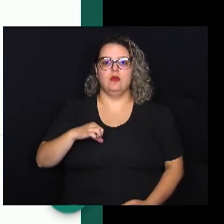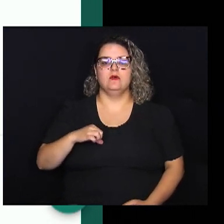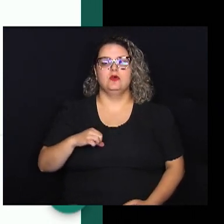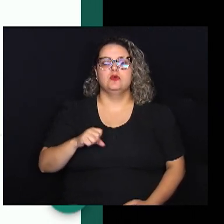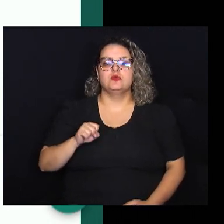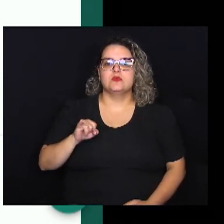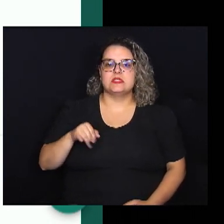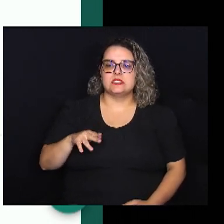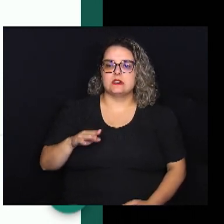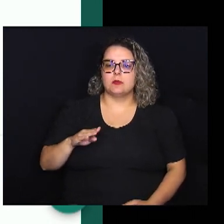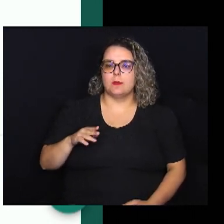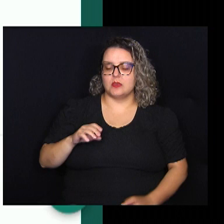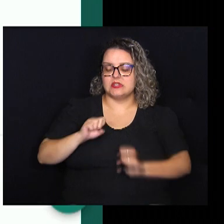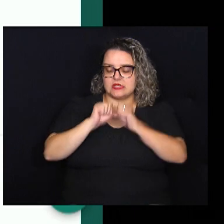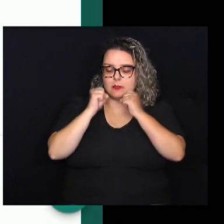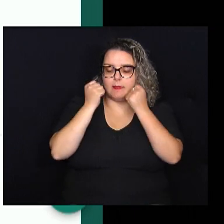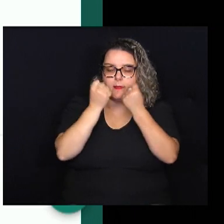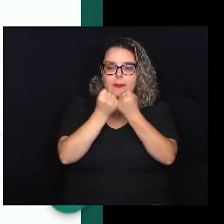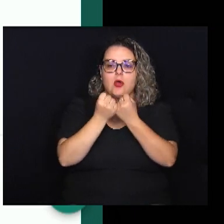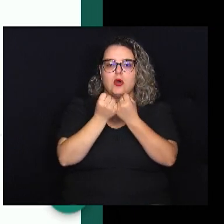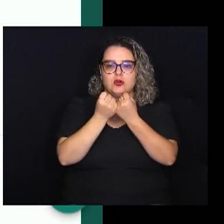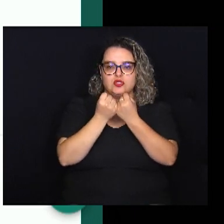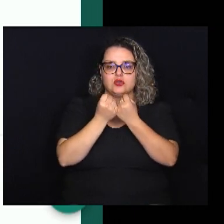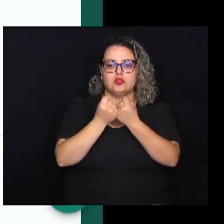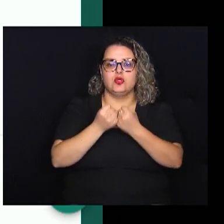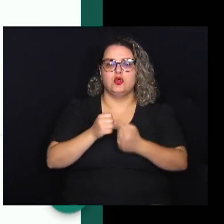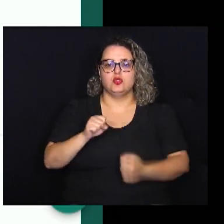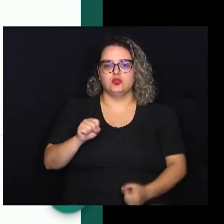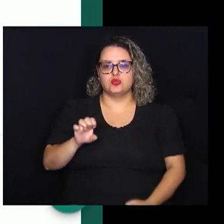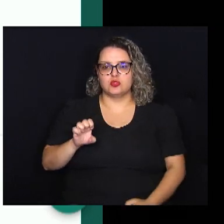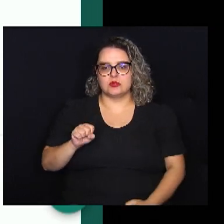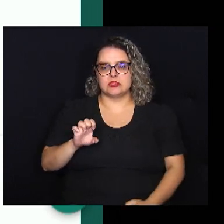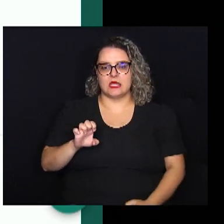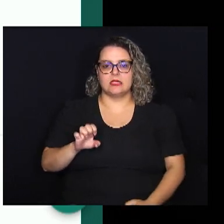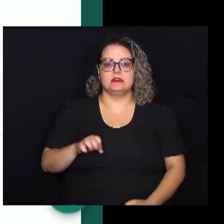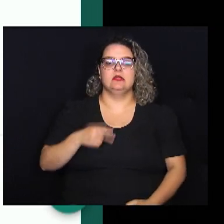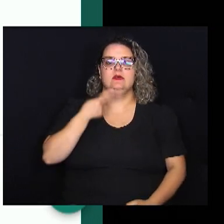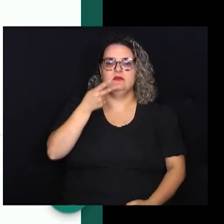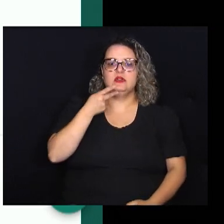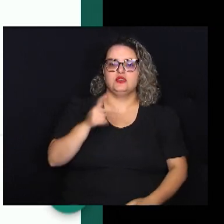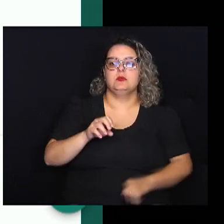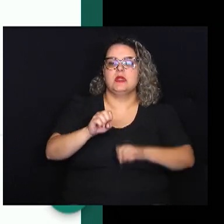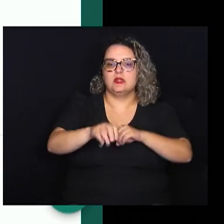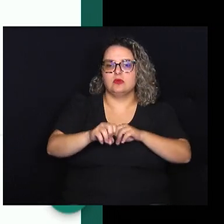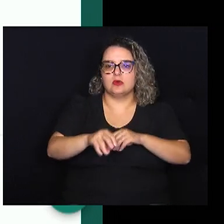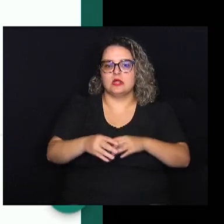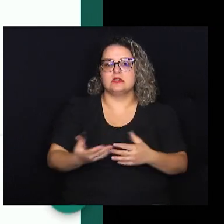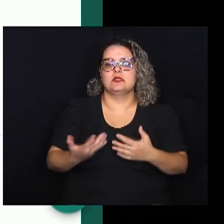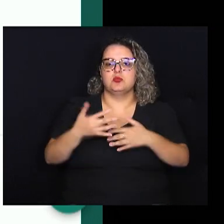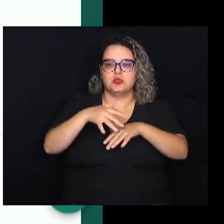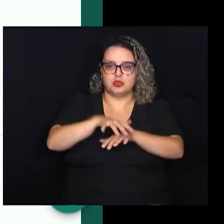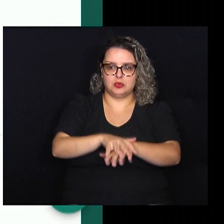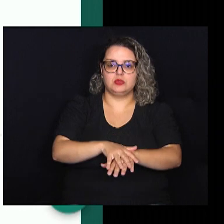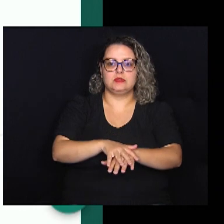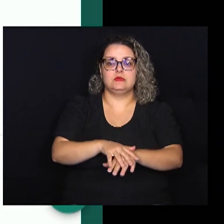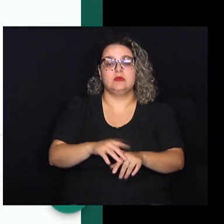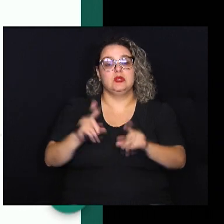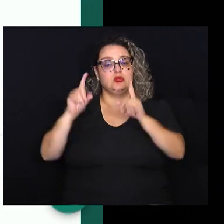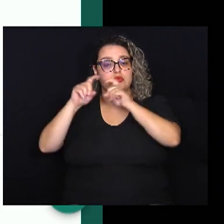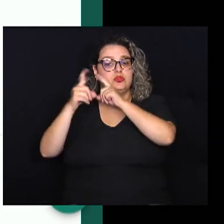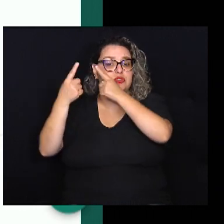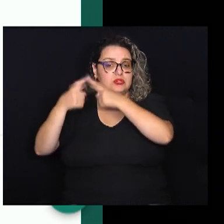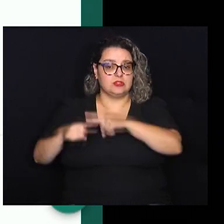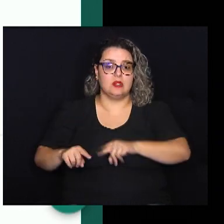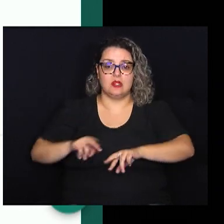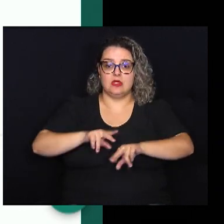Amoreiras falando sobre educação inclusiva e seus desafios além de nós temos aí com várias